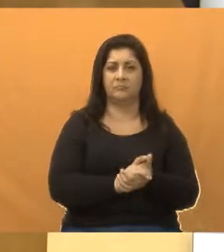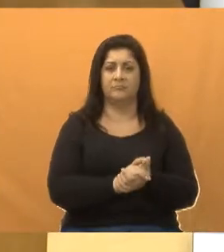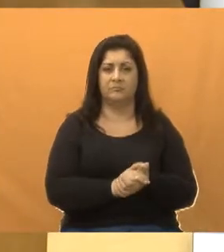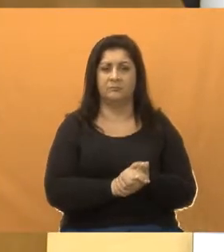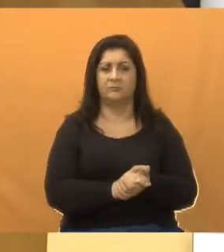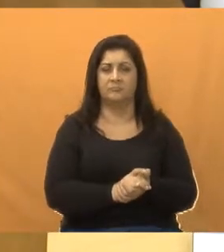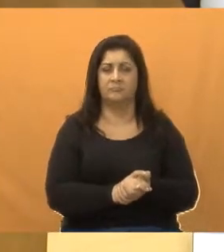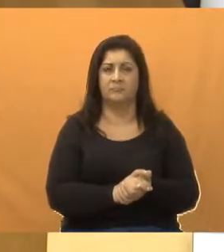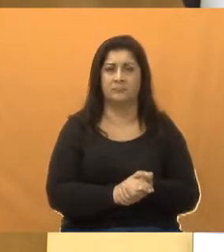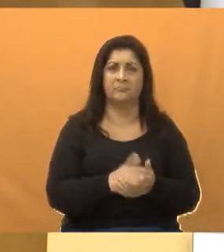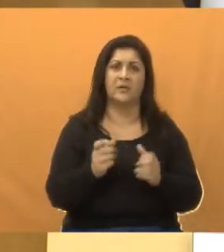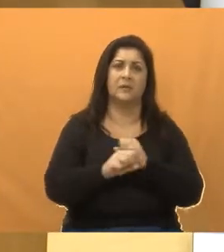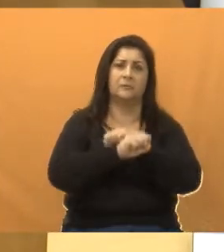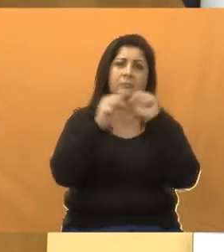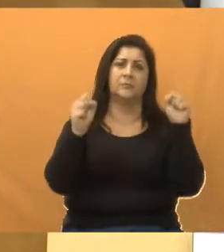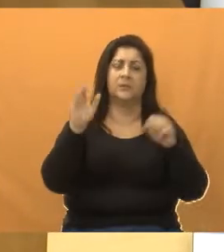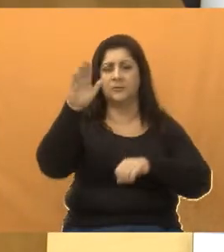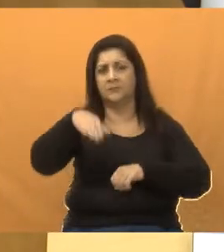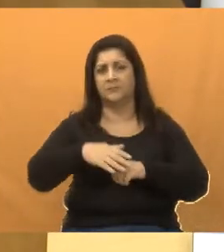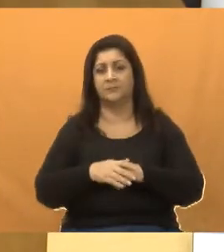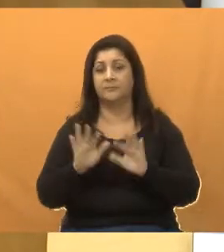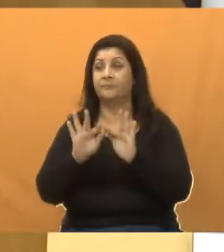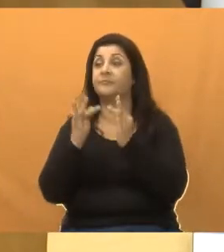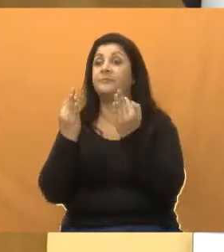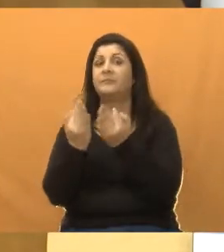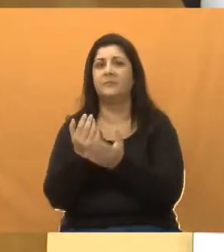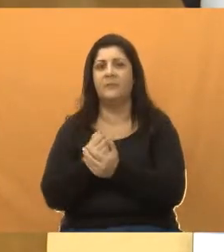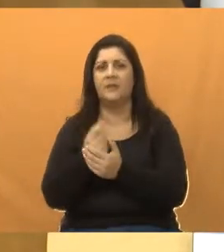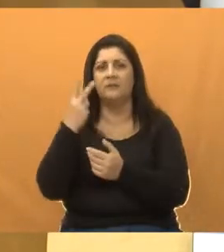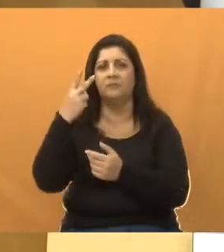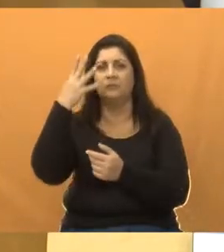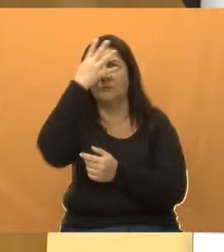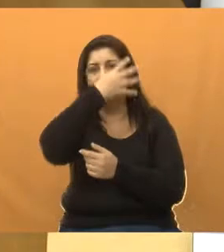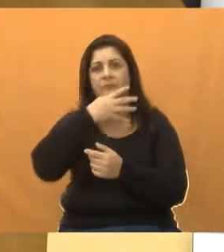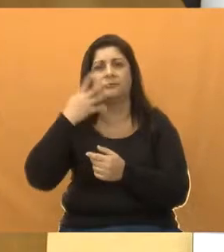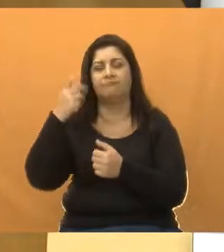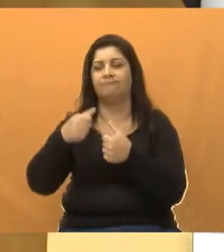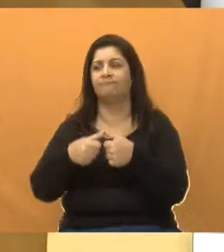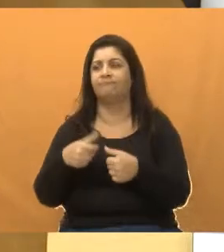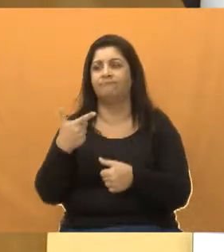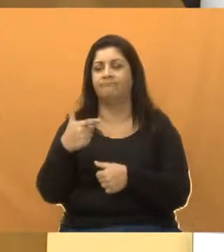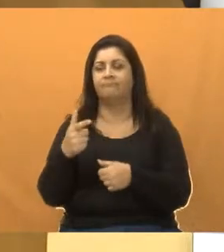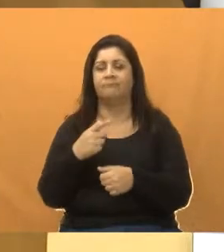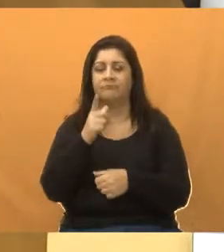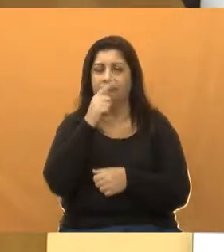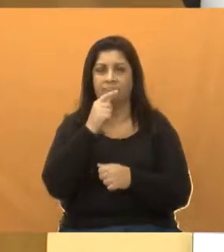2 períodos. E a família vai ficar 24 horas.